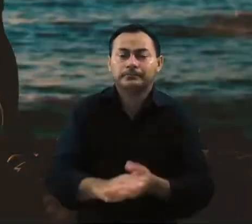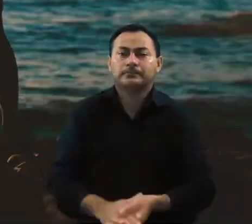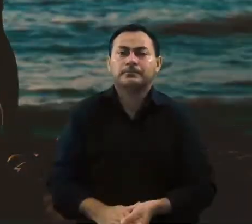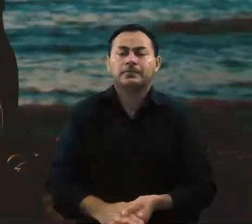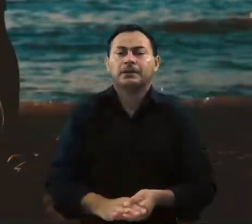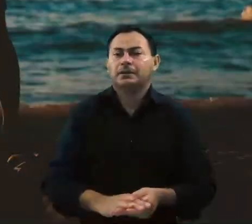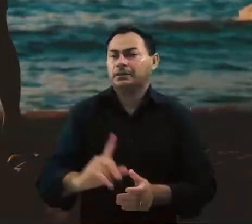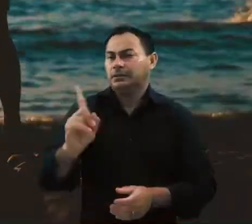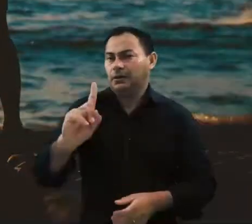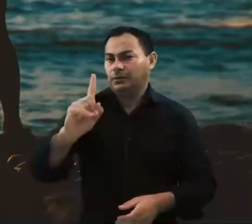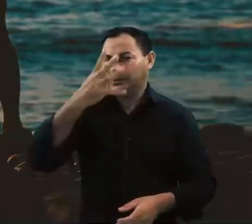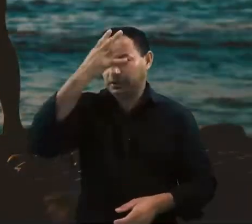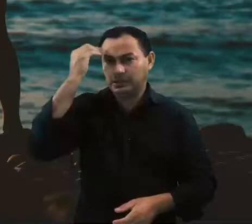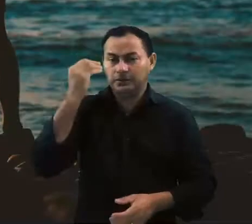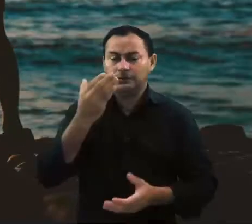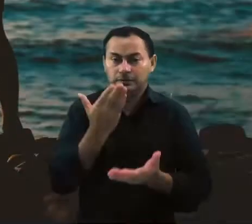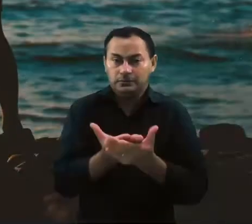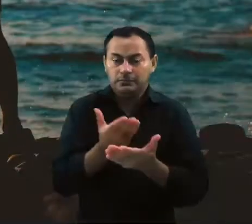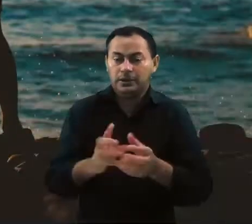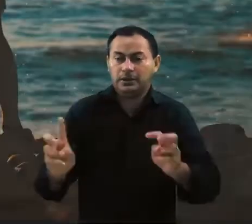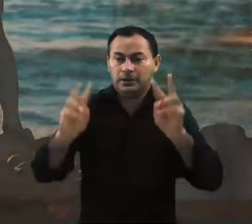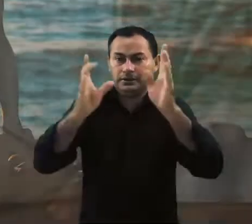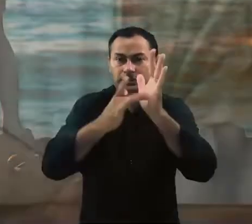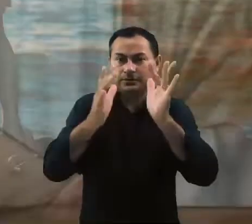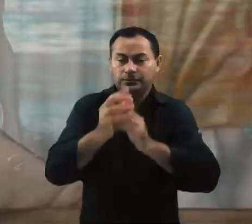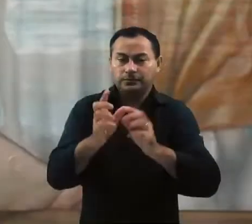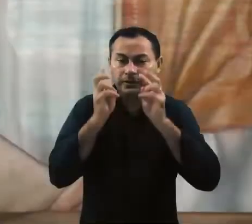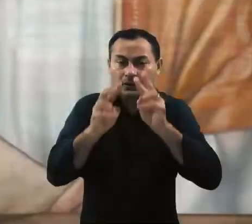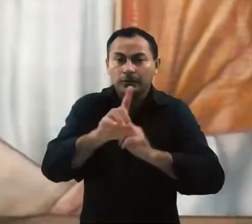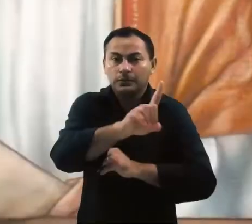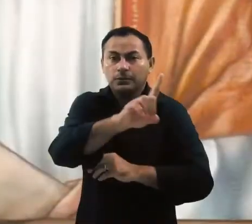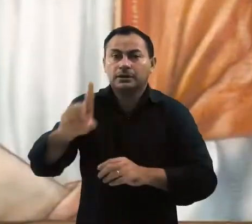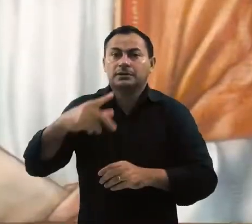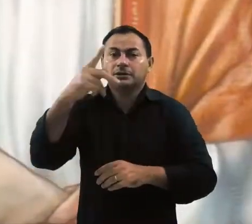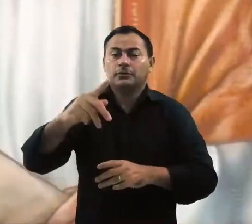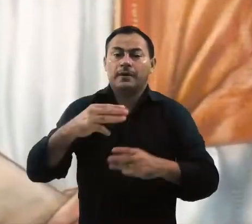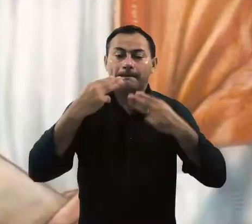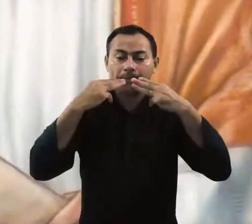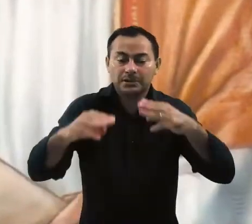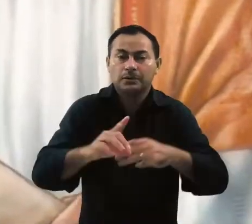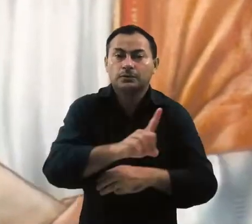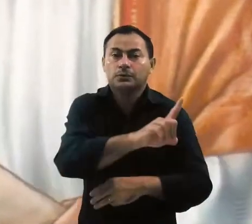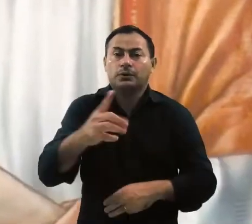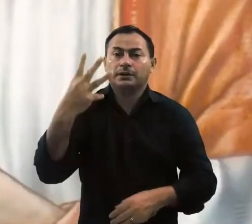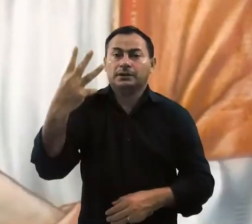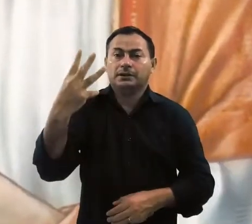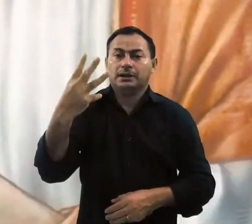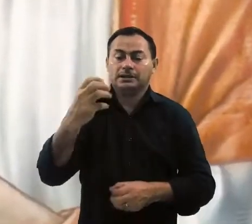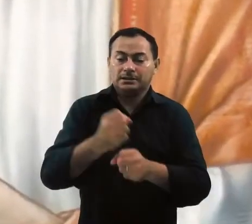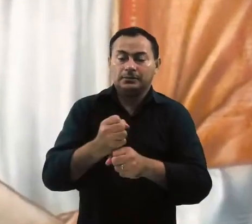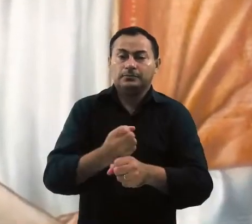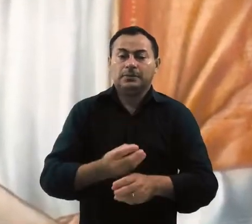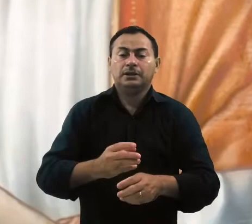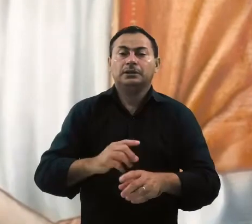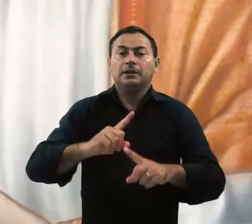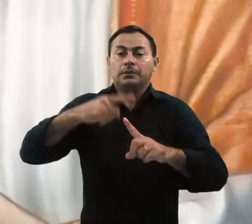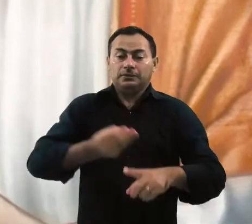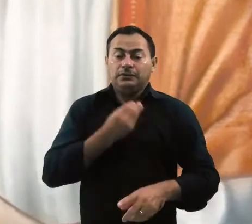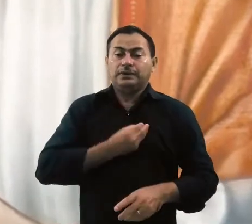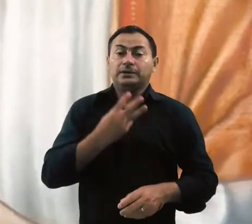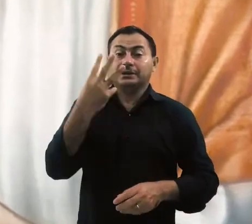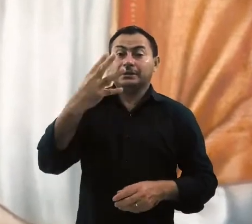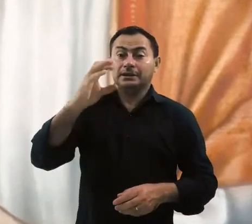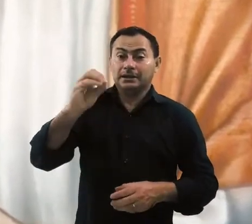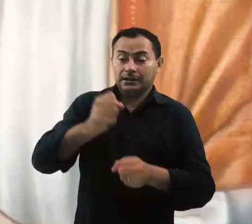verdade E não esqueça nós estamos estudando os valores que Jesus identificou durante o seu ministério que durou três anos depois